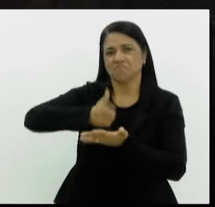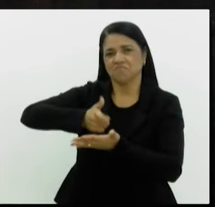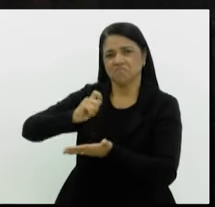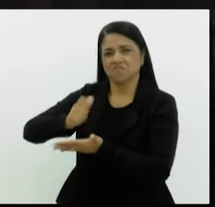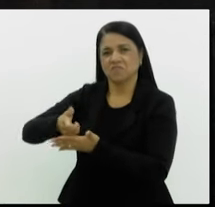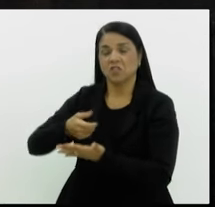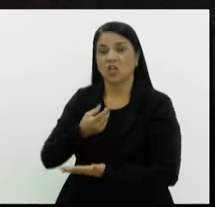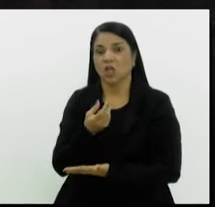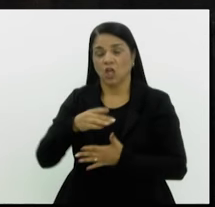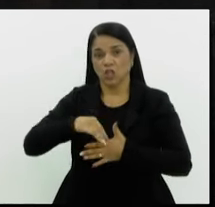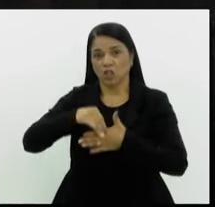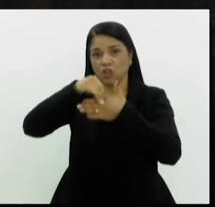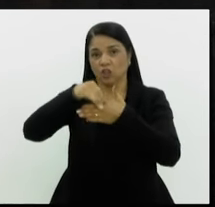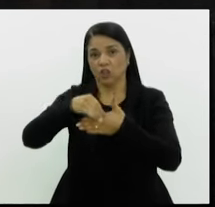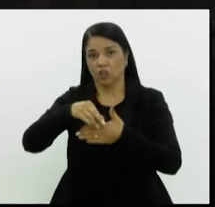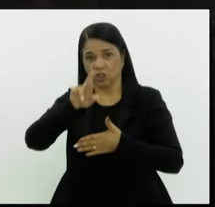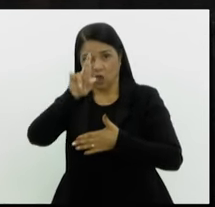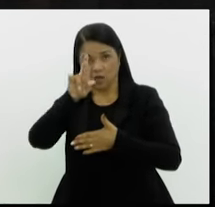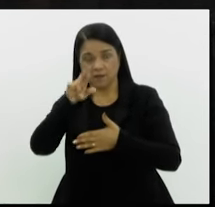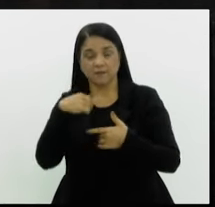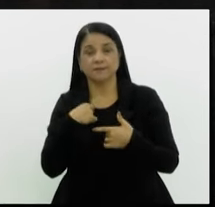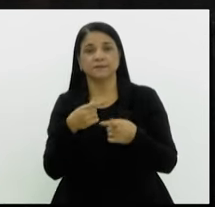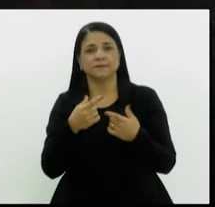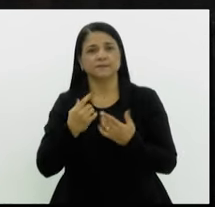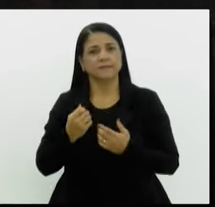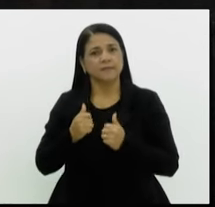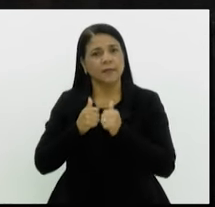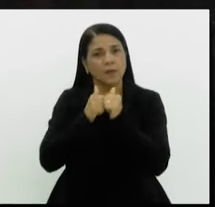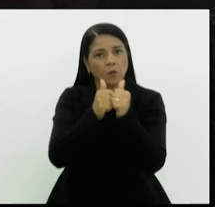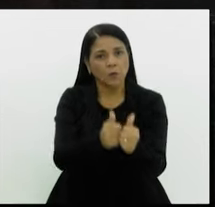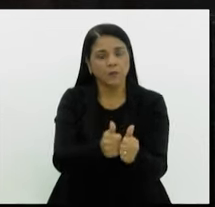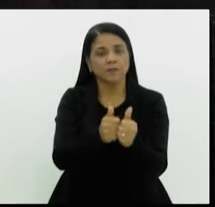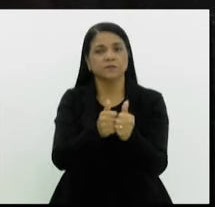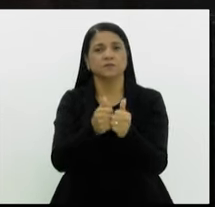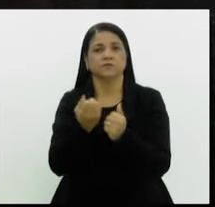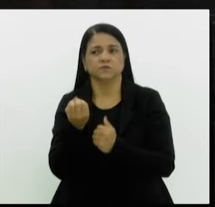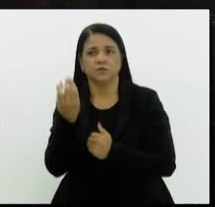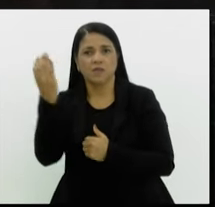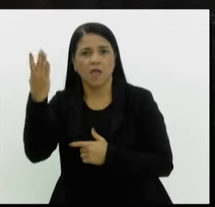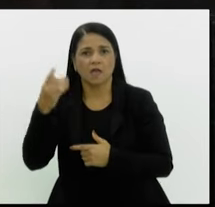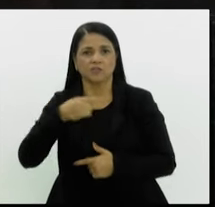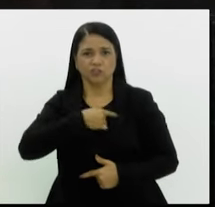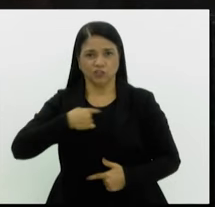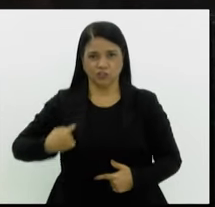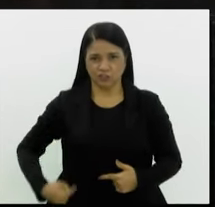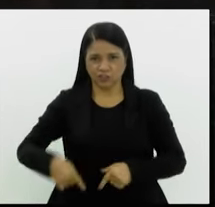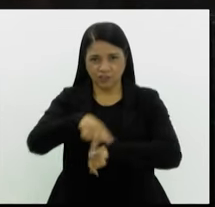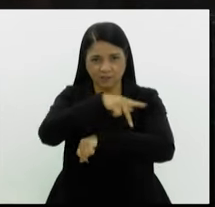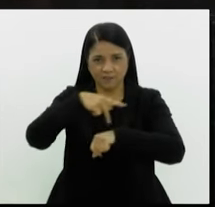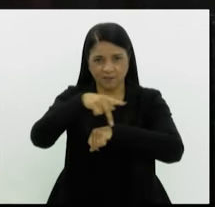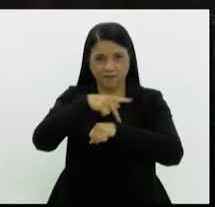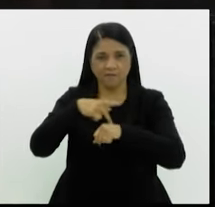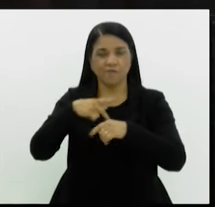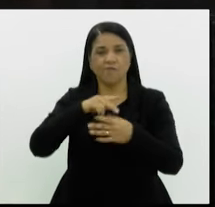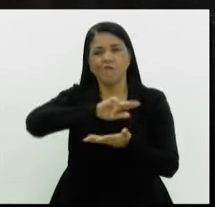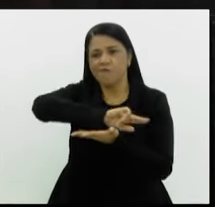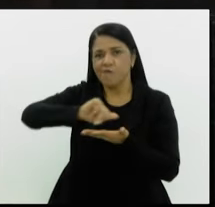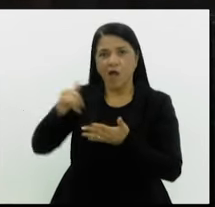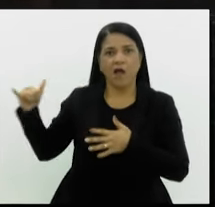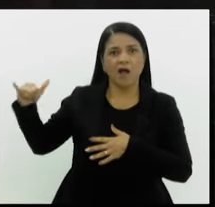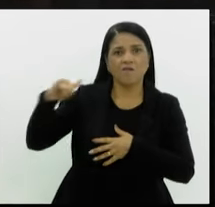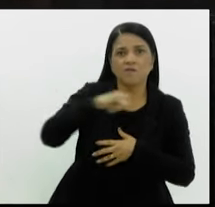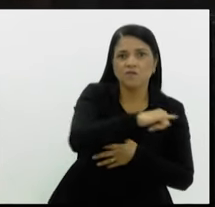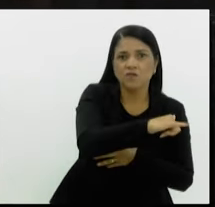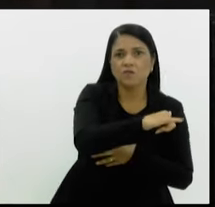sectos acompanhando essas viagens, como foi o caso da China, foram necessários vários aviões